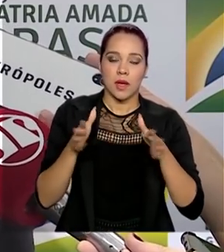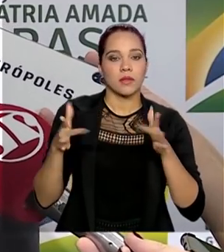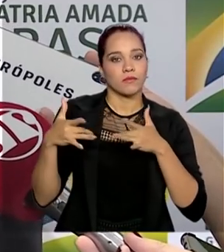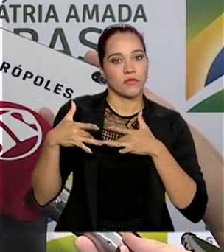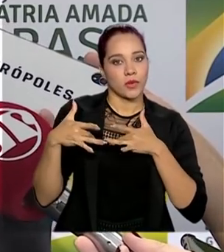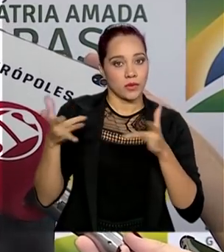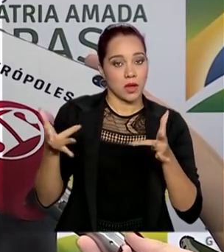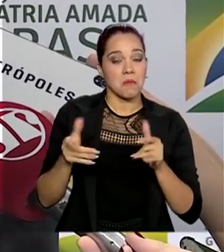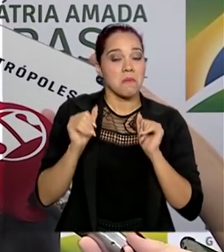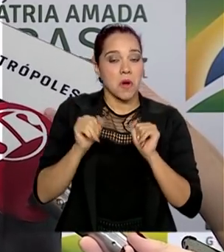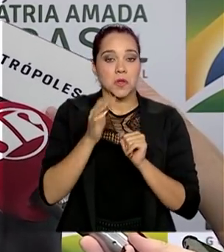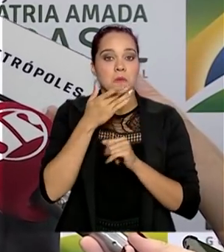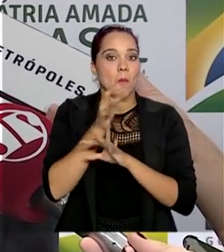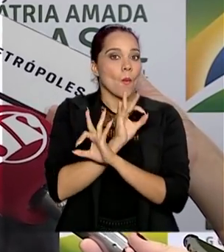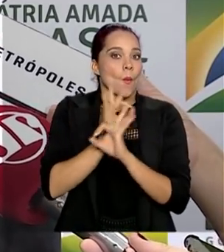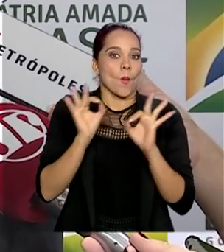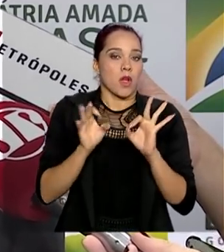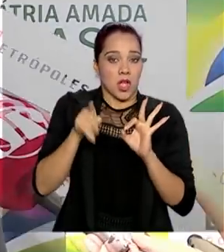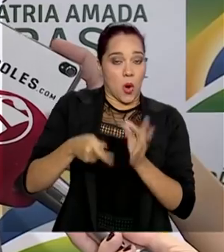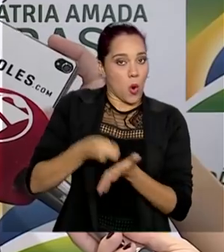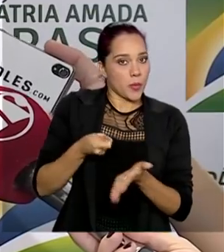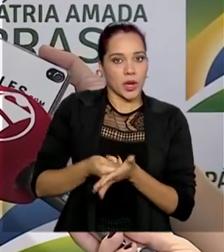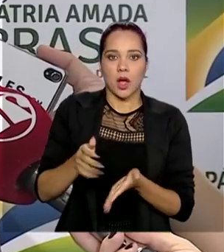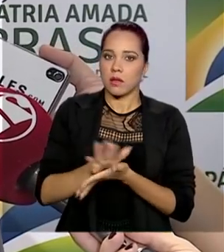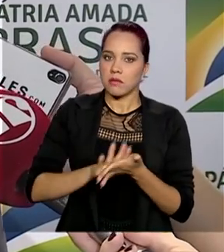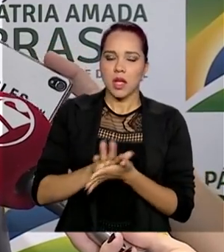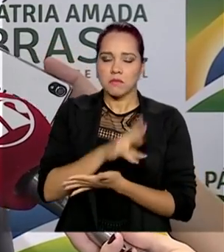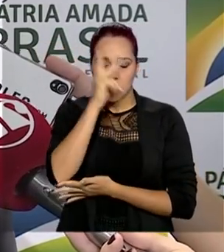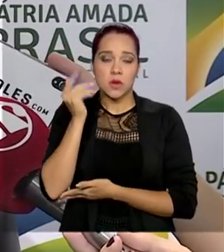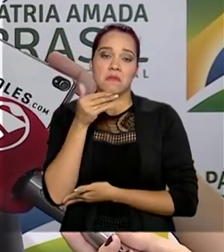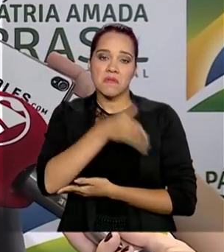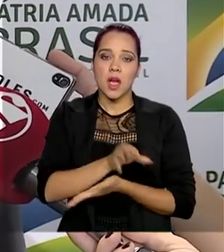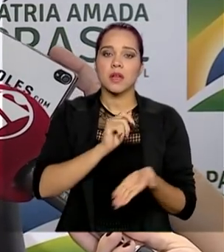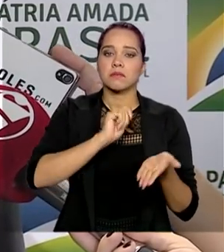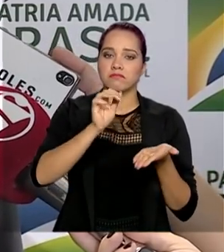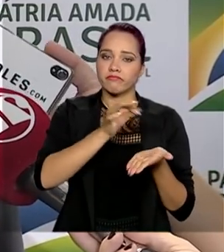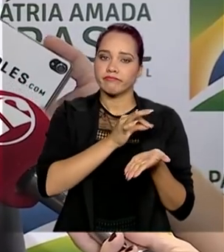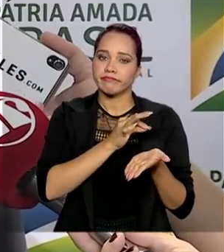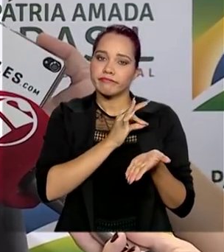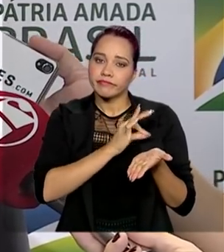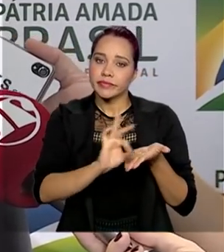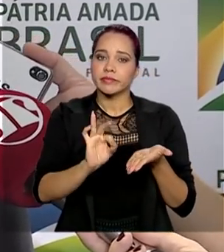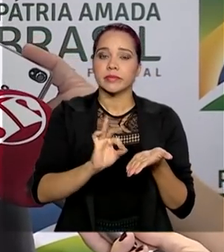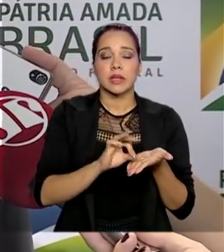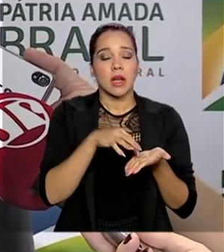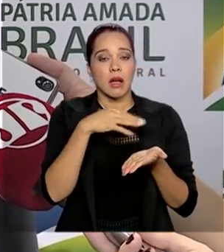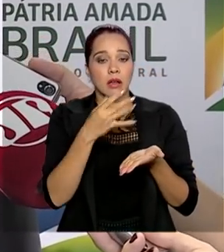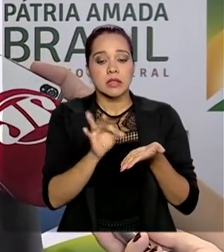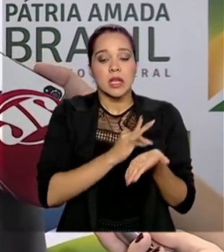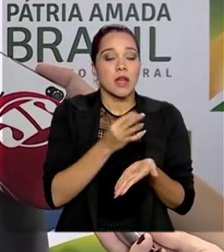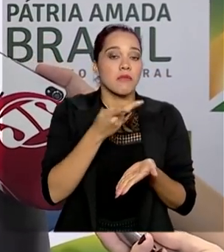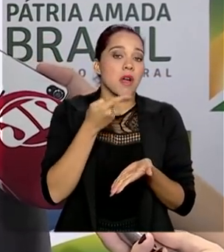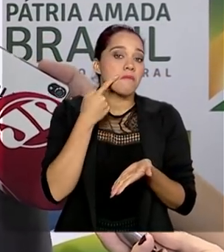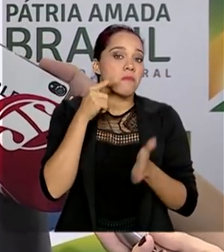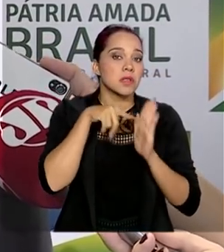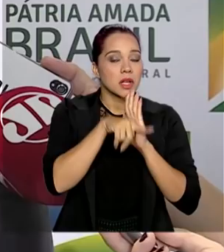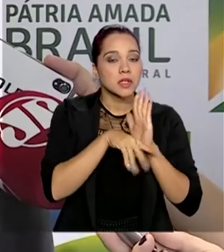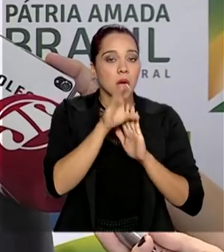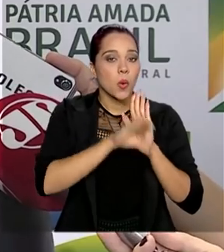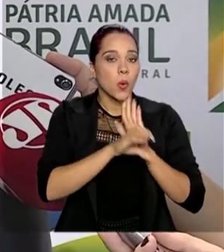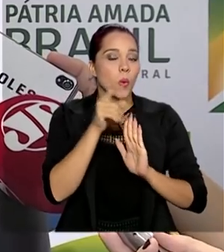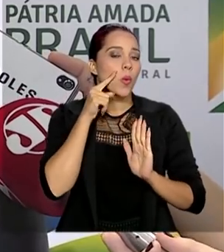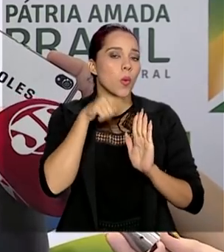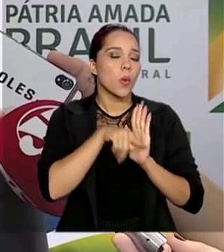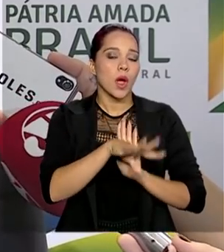pode aparecer que ninguém queira sejam obrigados por camarada vai lá se inscreve e aí analisado lá o currículo dele